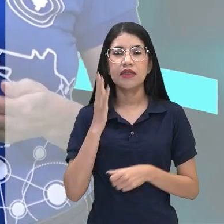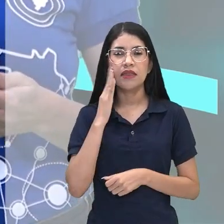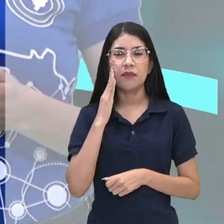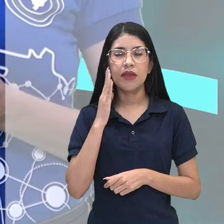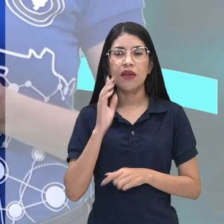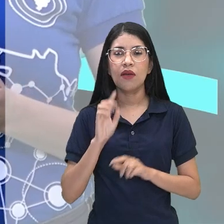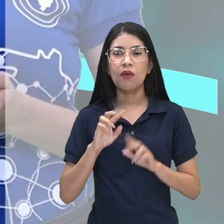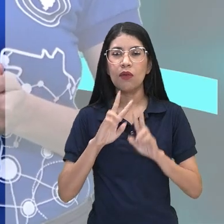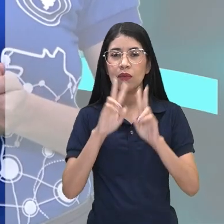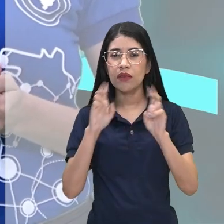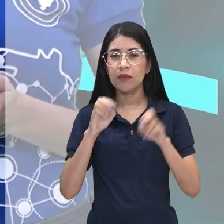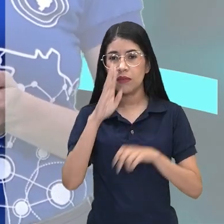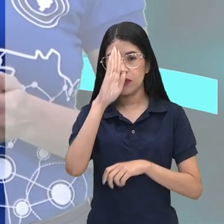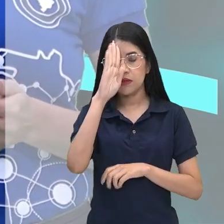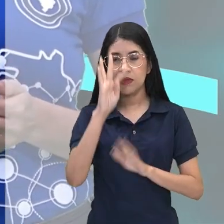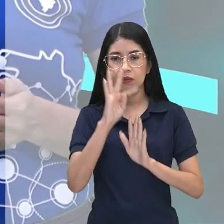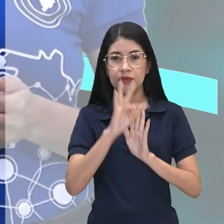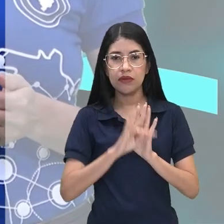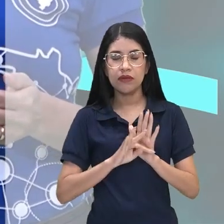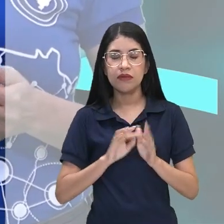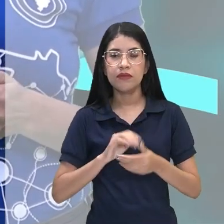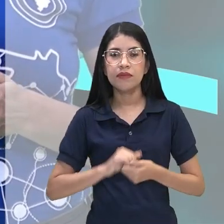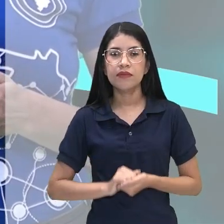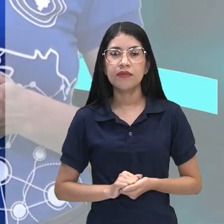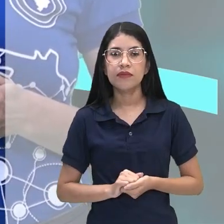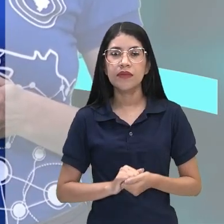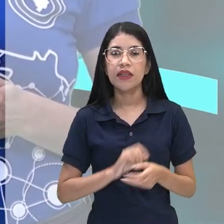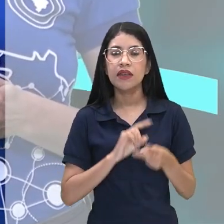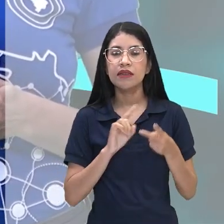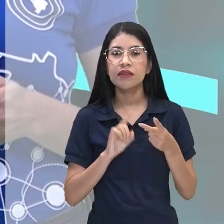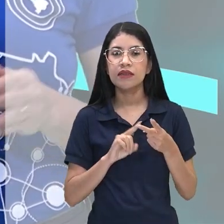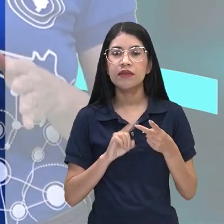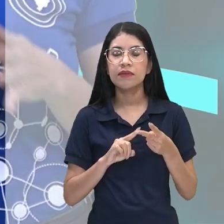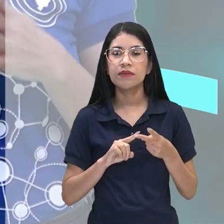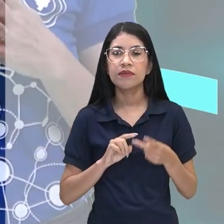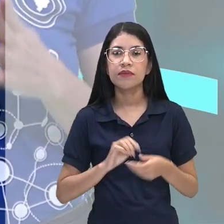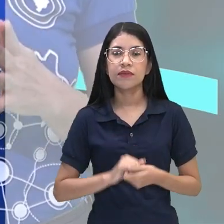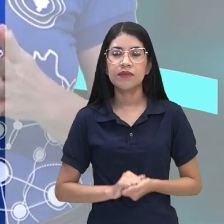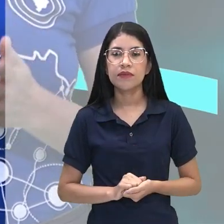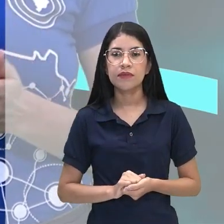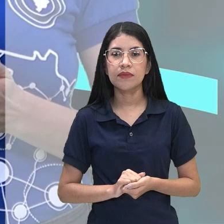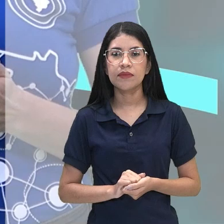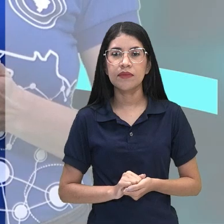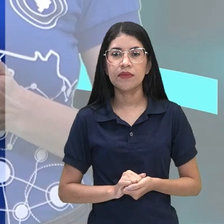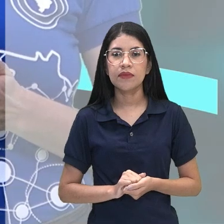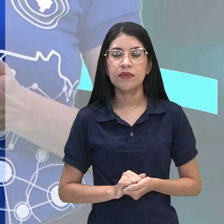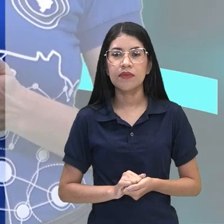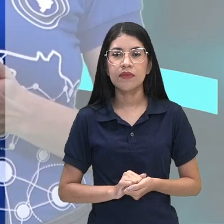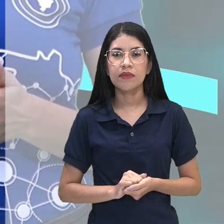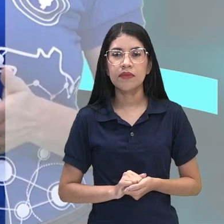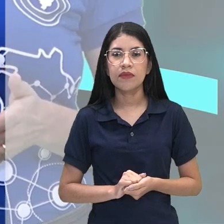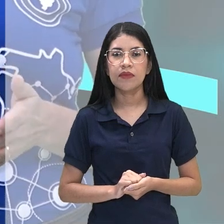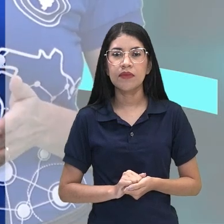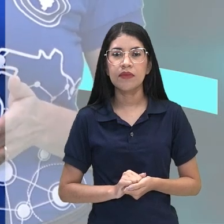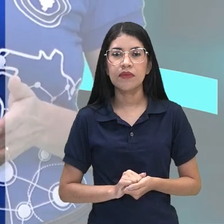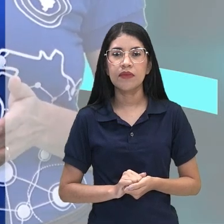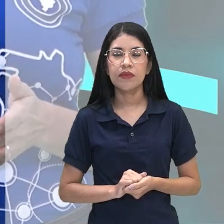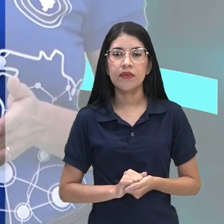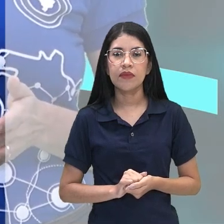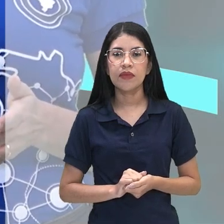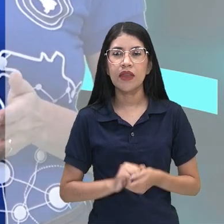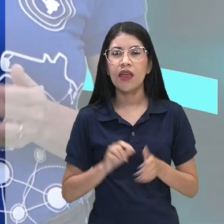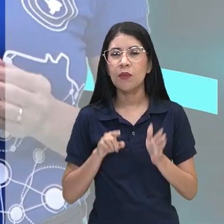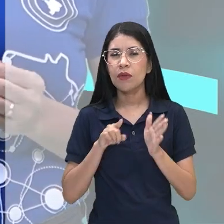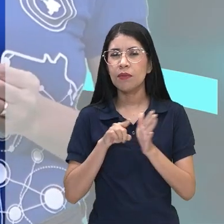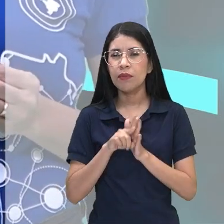A gente vai ver um pouquinho mais sobre ele lá na frente. Ainda o scanning, né, vamos falar um pouquinho mais sobre ele também, que é uma